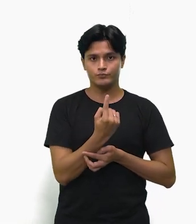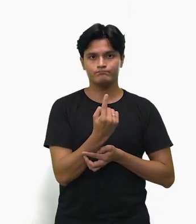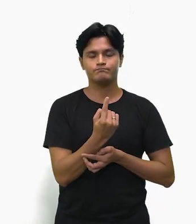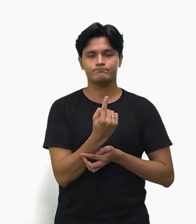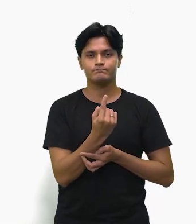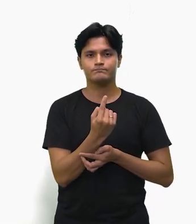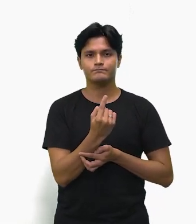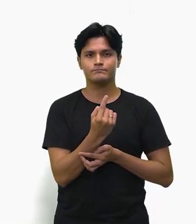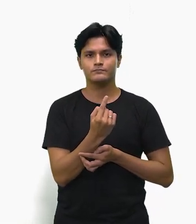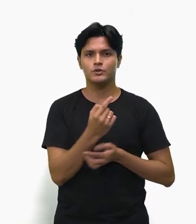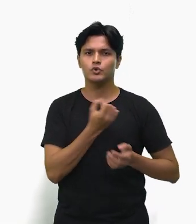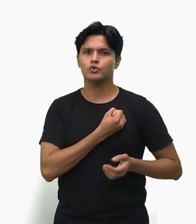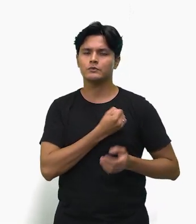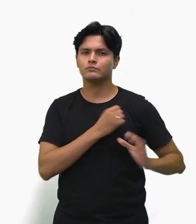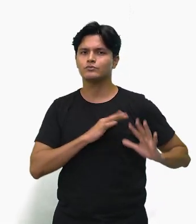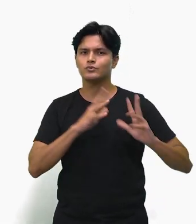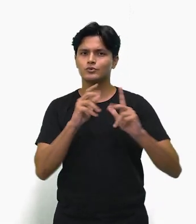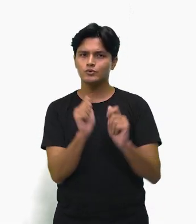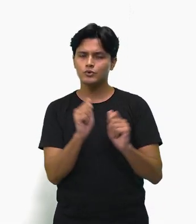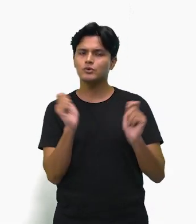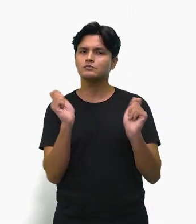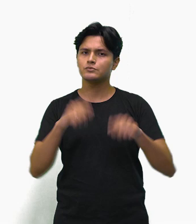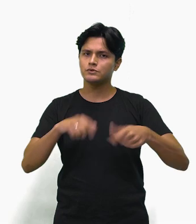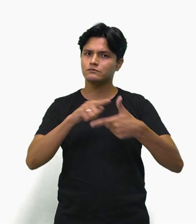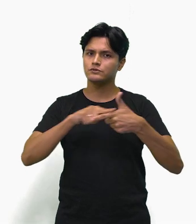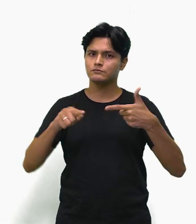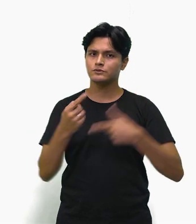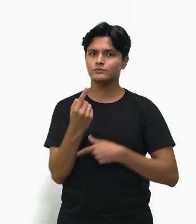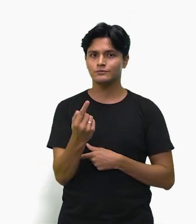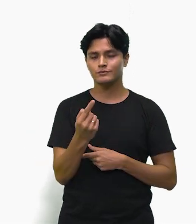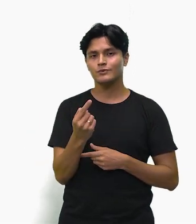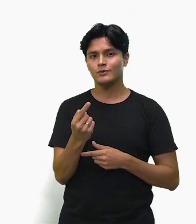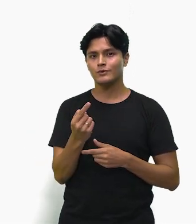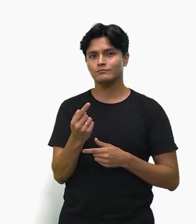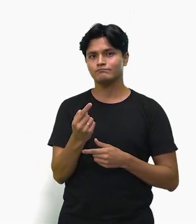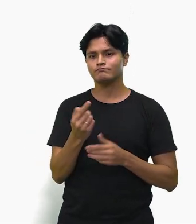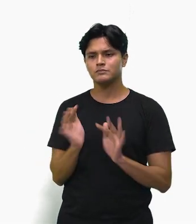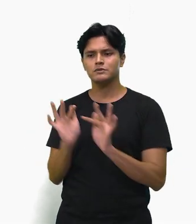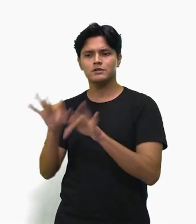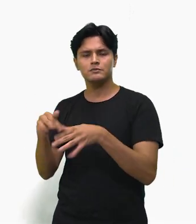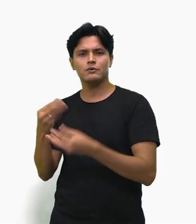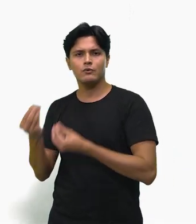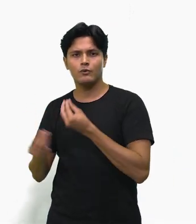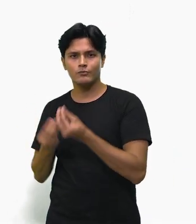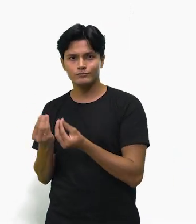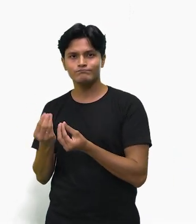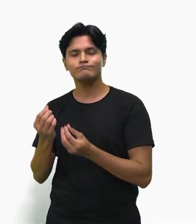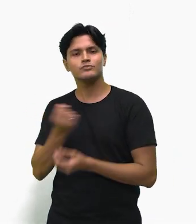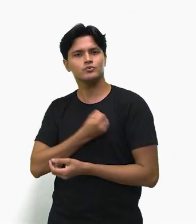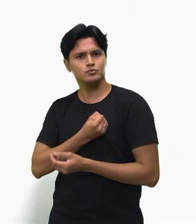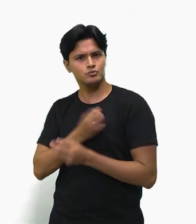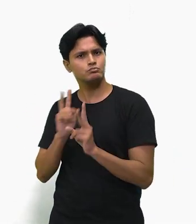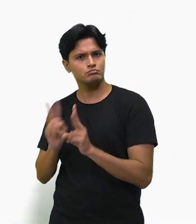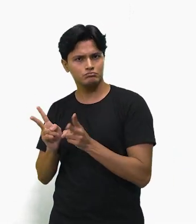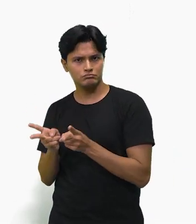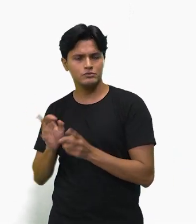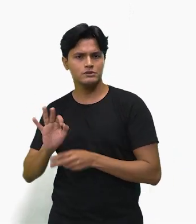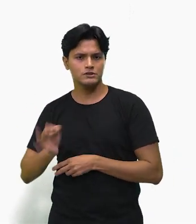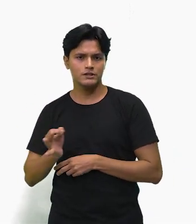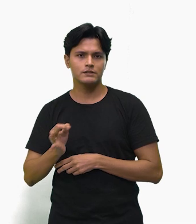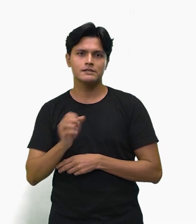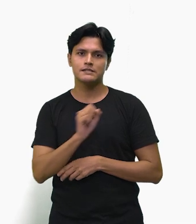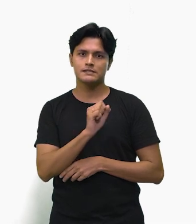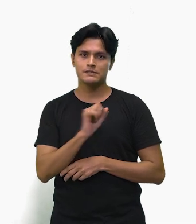1, e termina com quem? Termina com o próprio número. Se eu estou falando dos divisores de 10, então vai terminar com